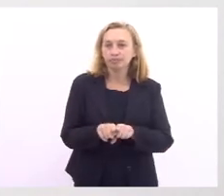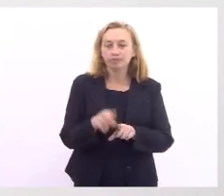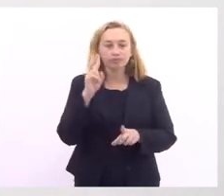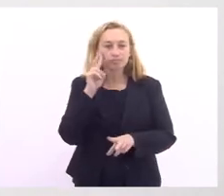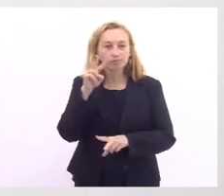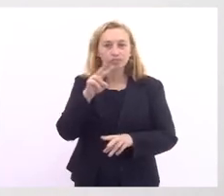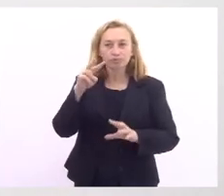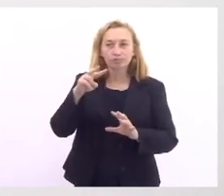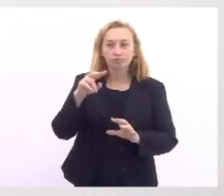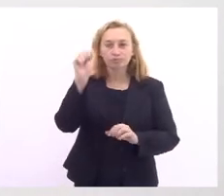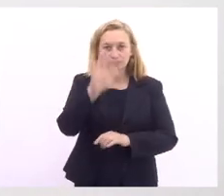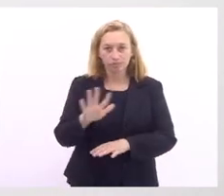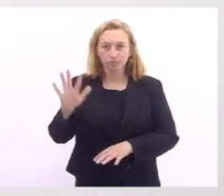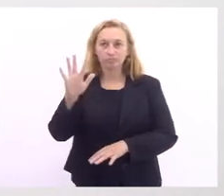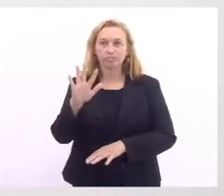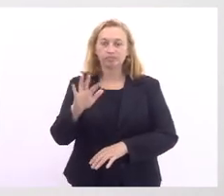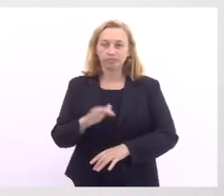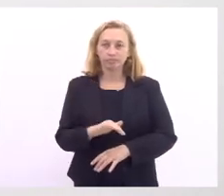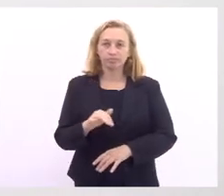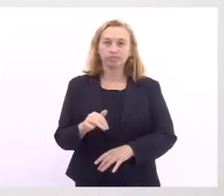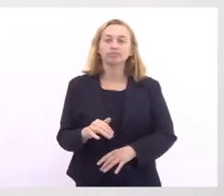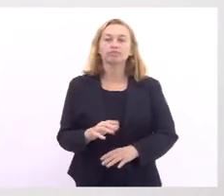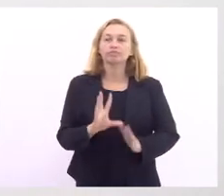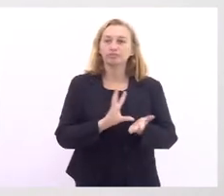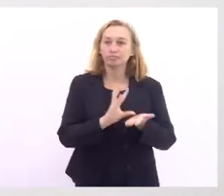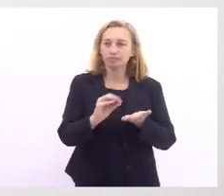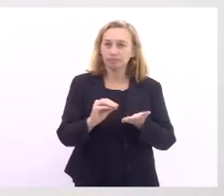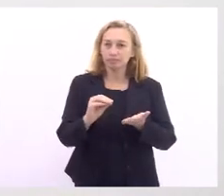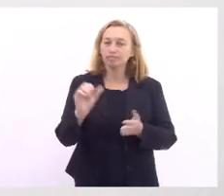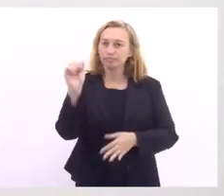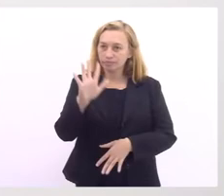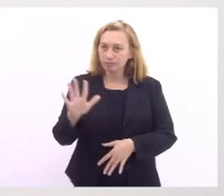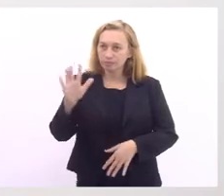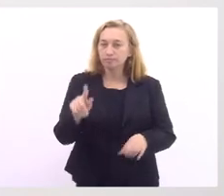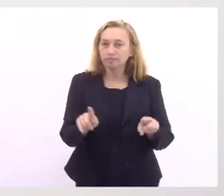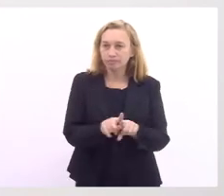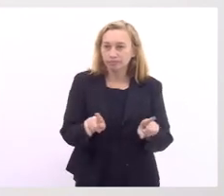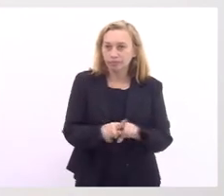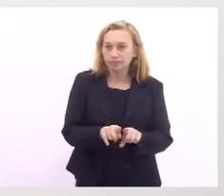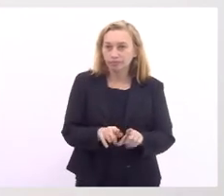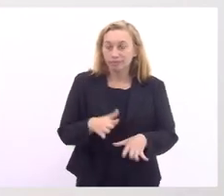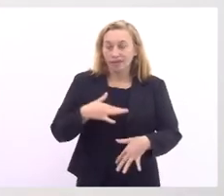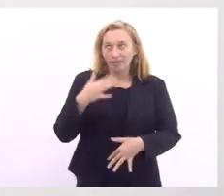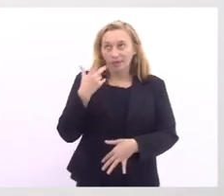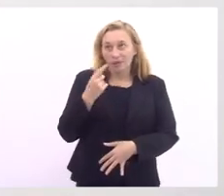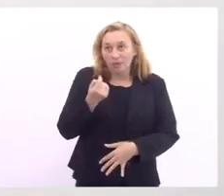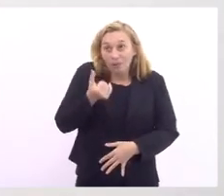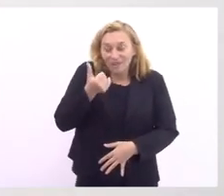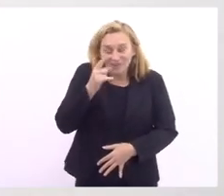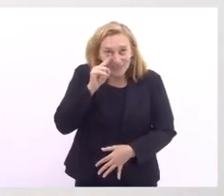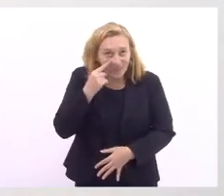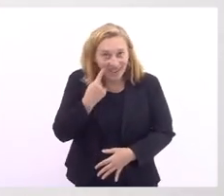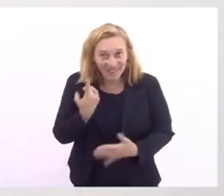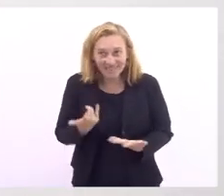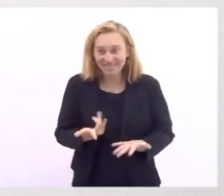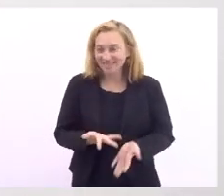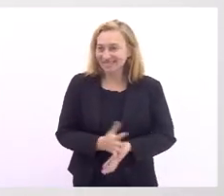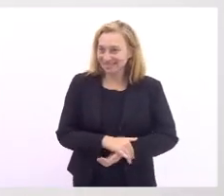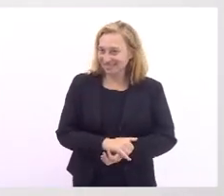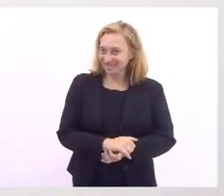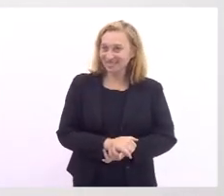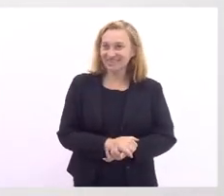horas de maneira global e dialoga com as pautas globais então eu tô quase chorando aqui ó